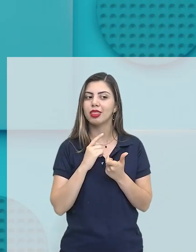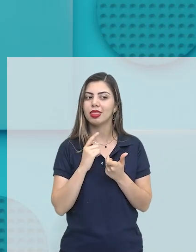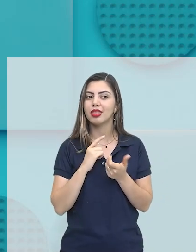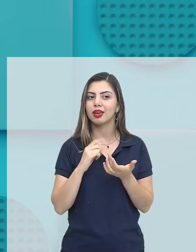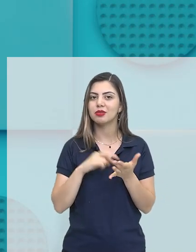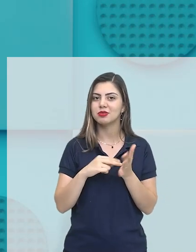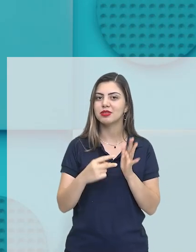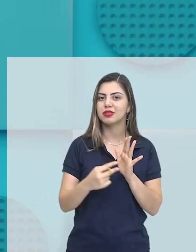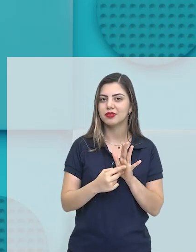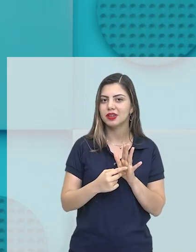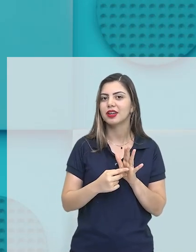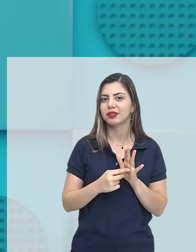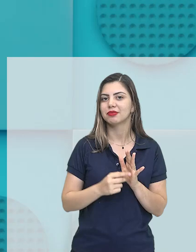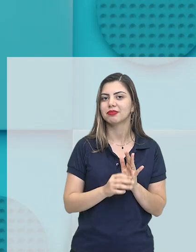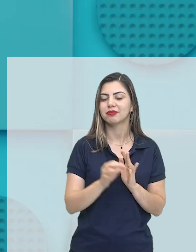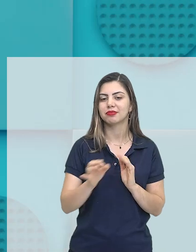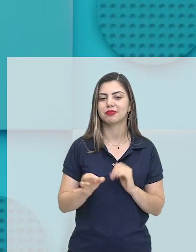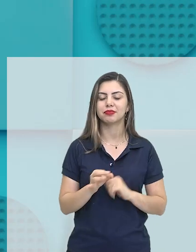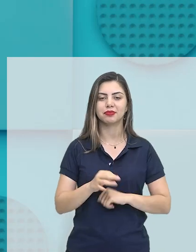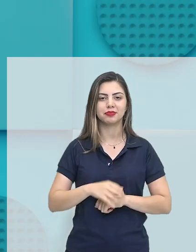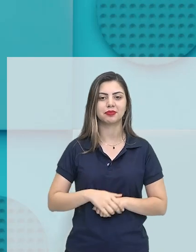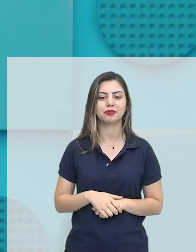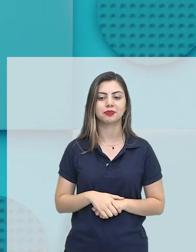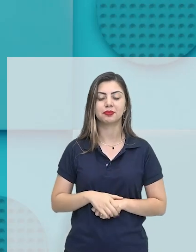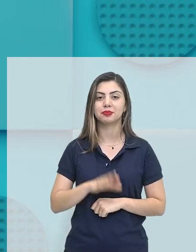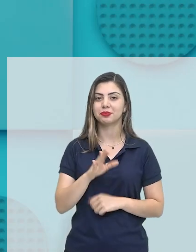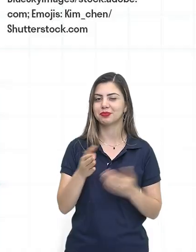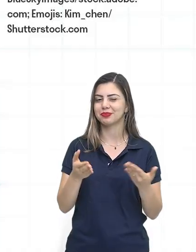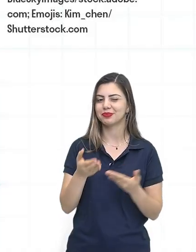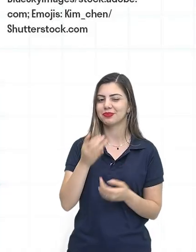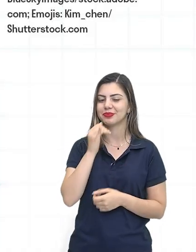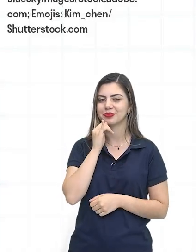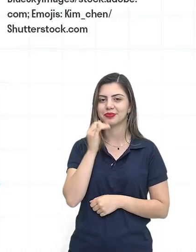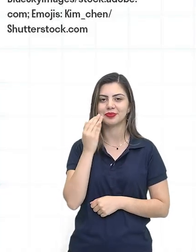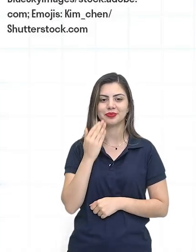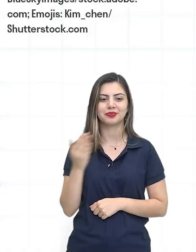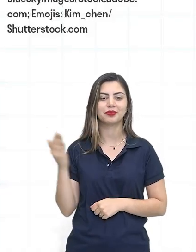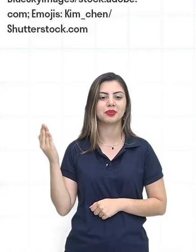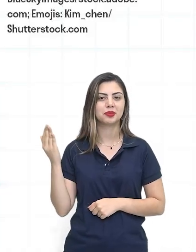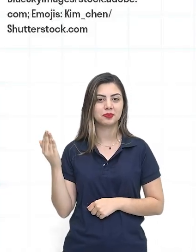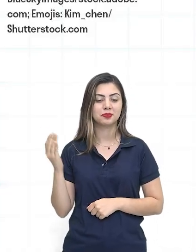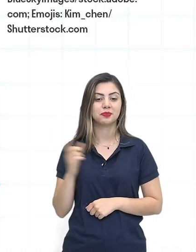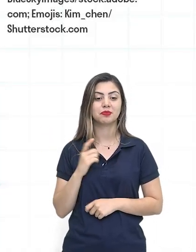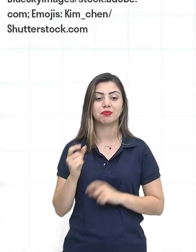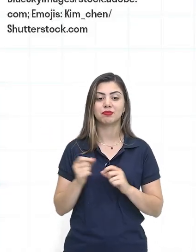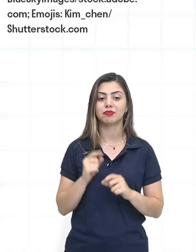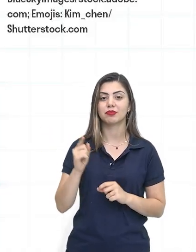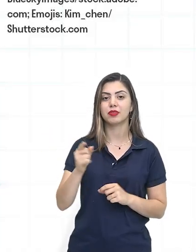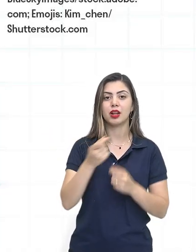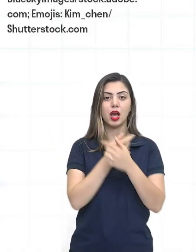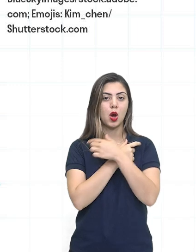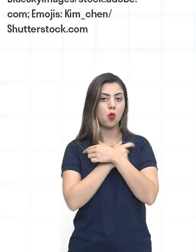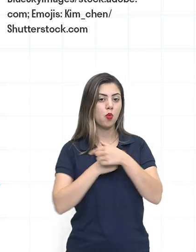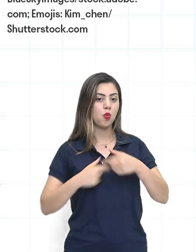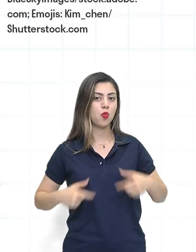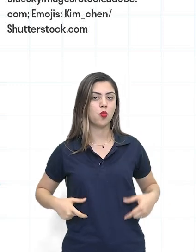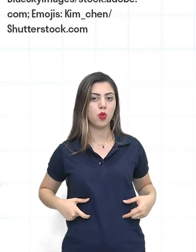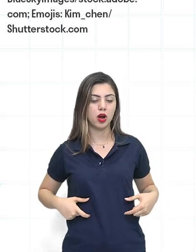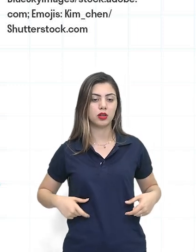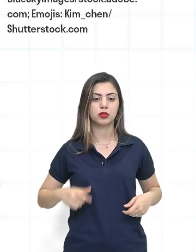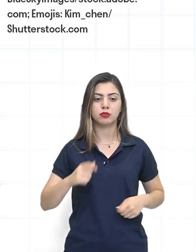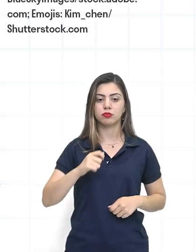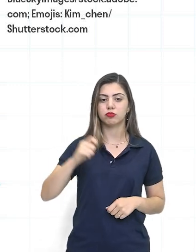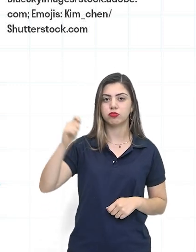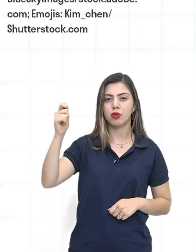informação, estão passando algo ali. Então, vamos ver os exemplos. Temos ali um guarda de trânsito. Observe